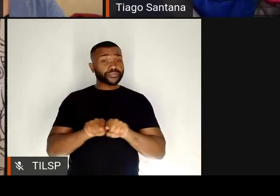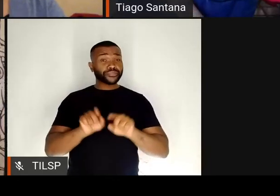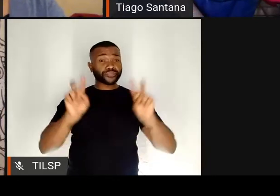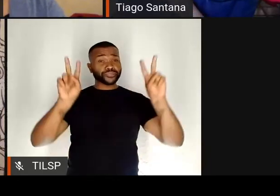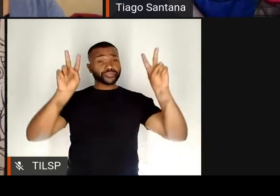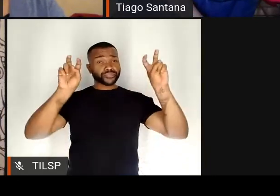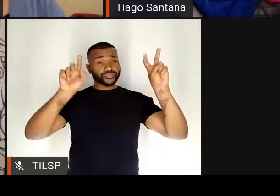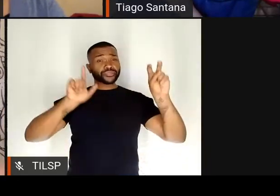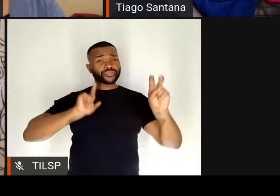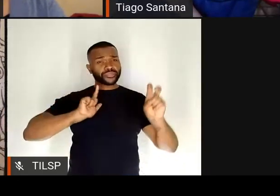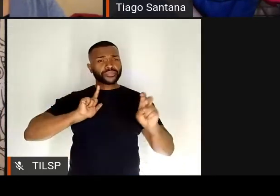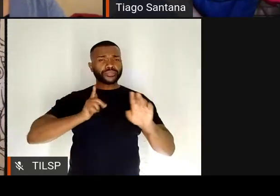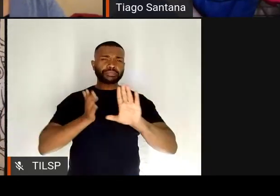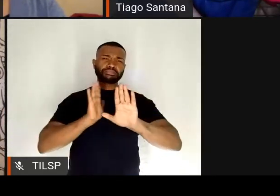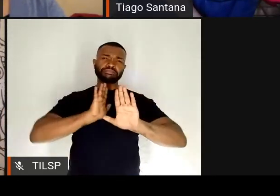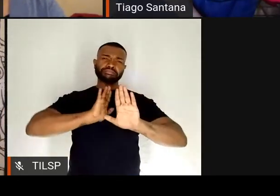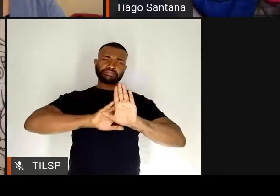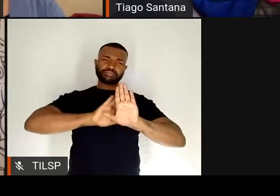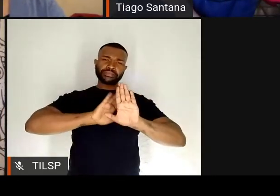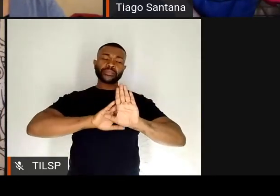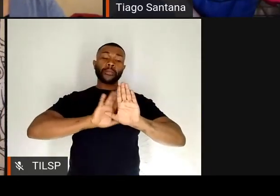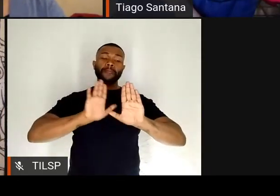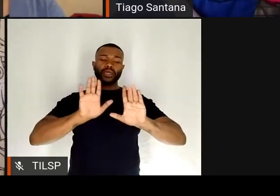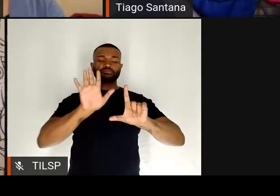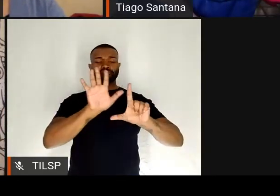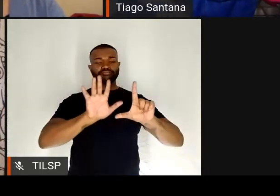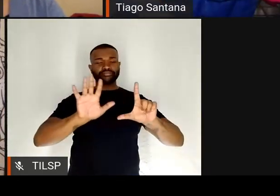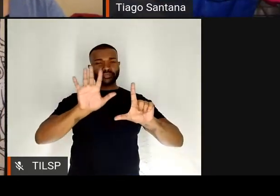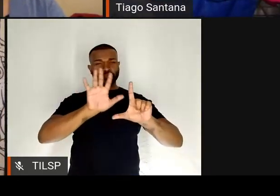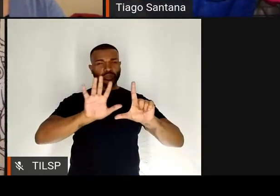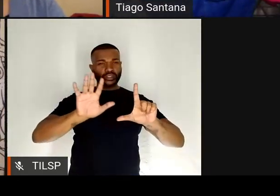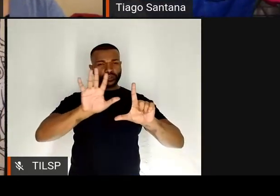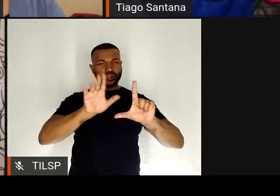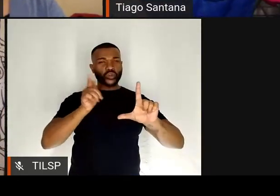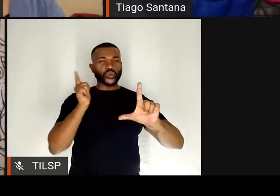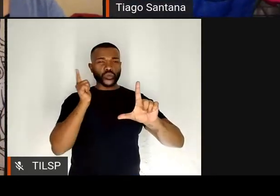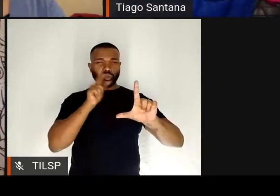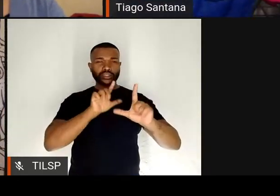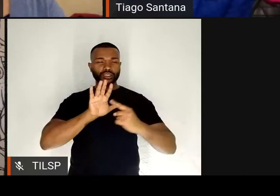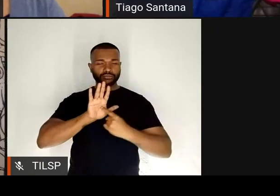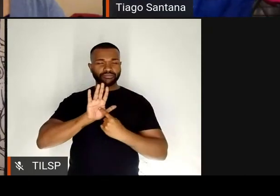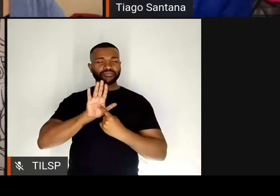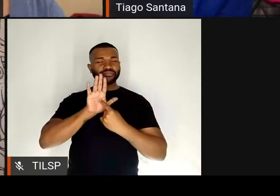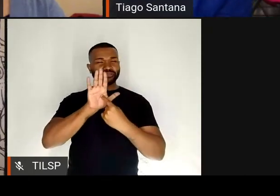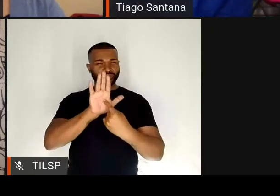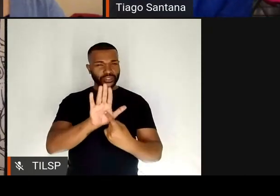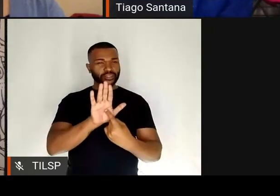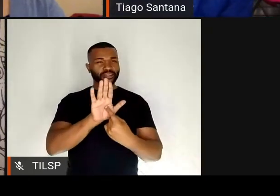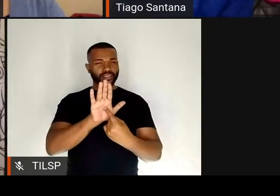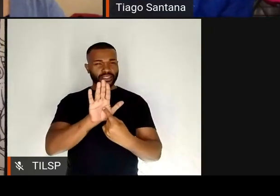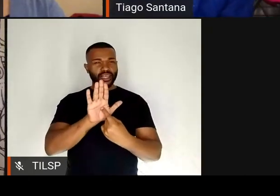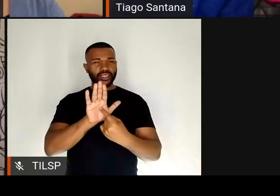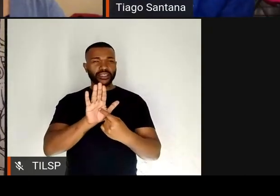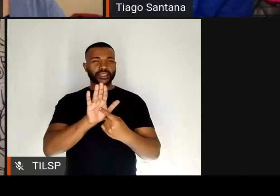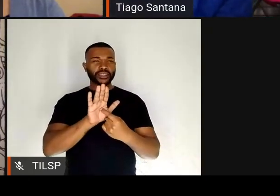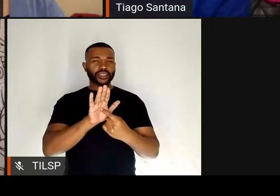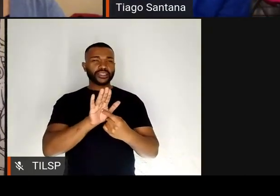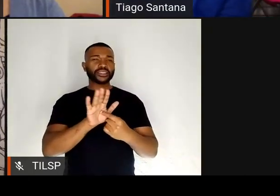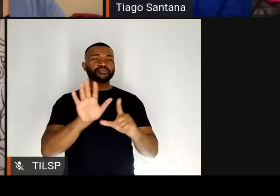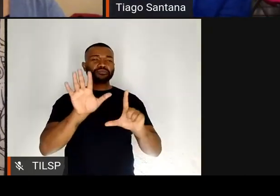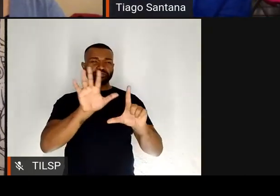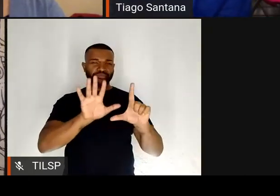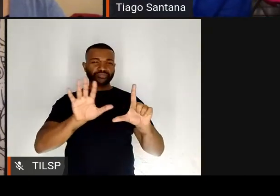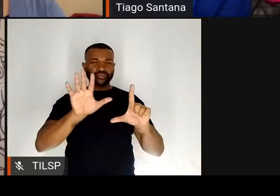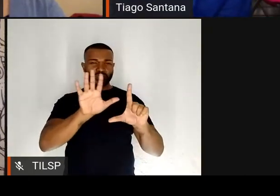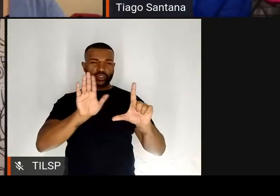nas entrelinhas e que a imagem consegue colocar enquanto documento, né, colocar ali como